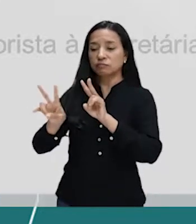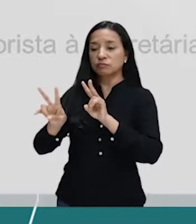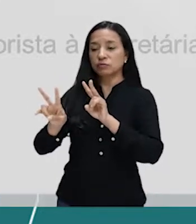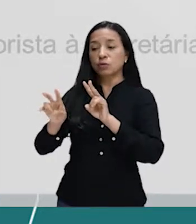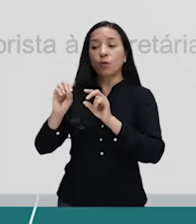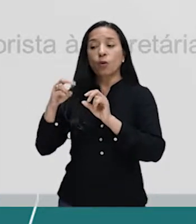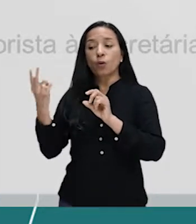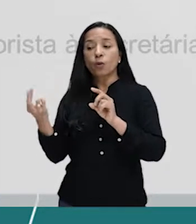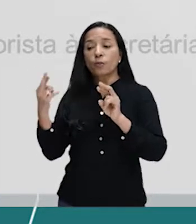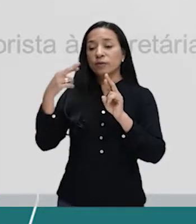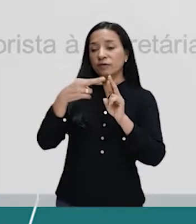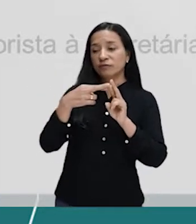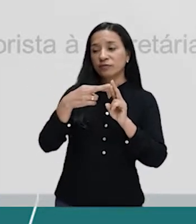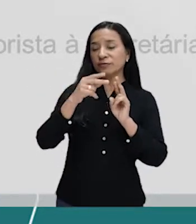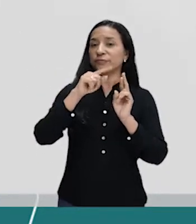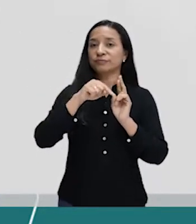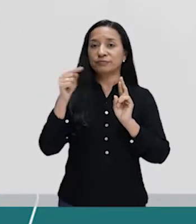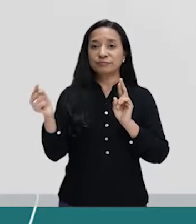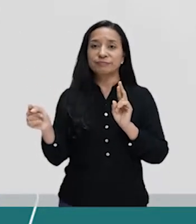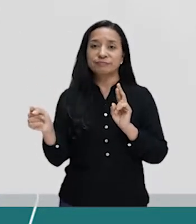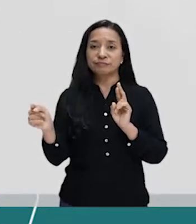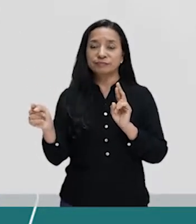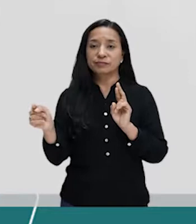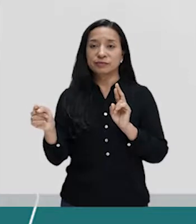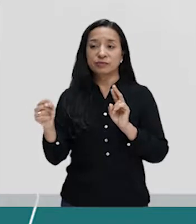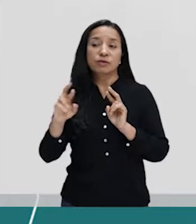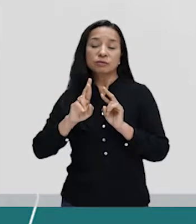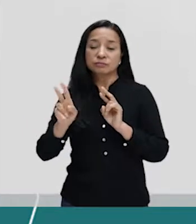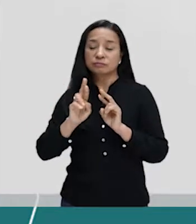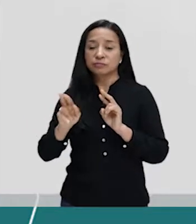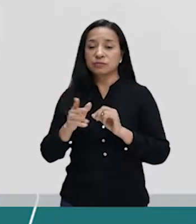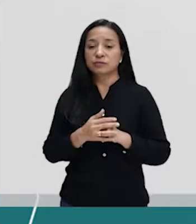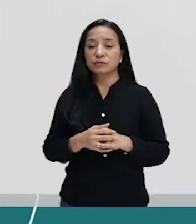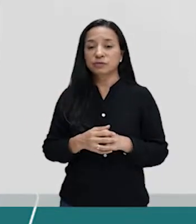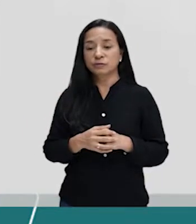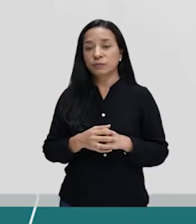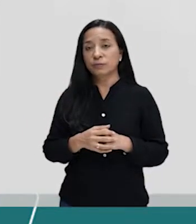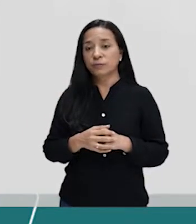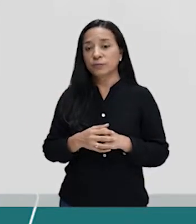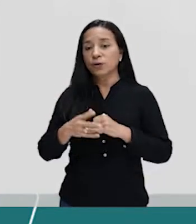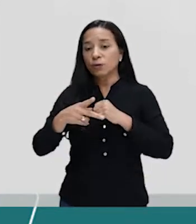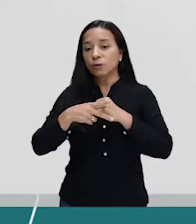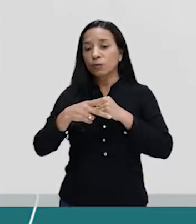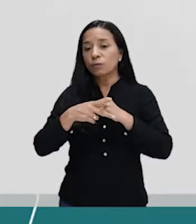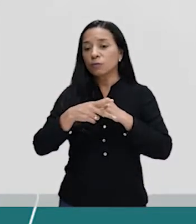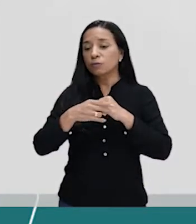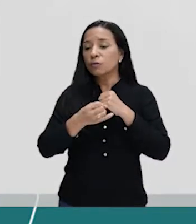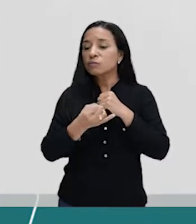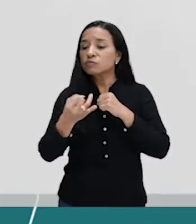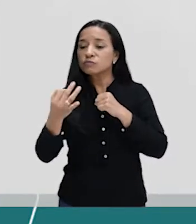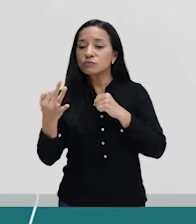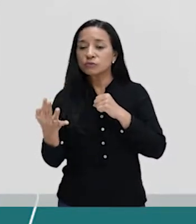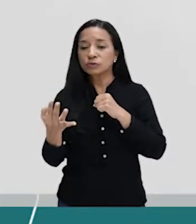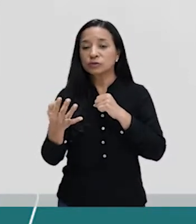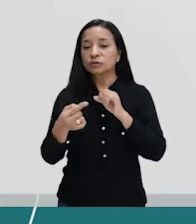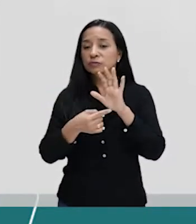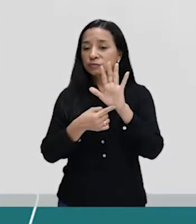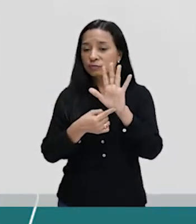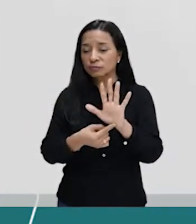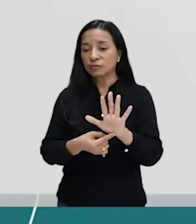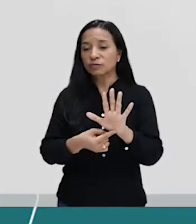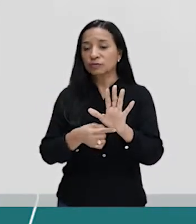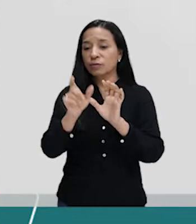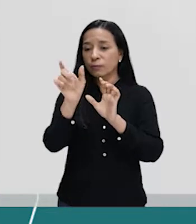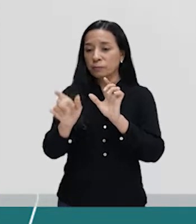tá certo? Os pronomes demonstrativos indicam a posição espacial, temporal no próprio discurso